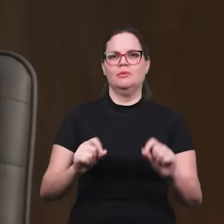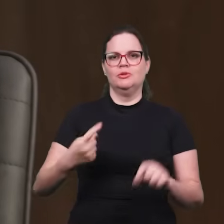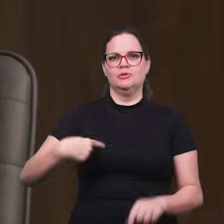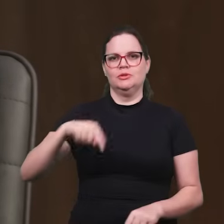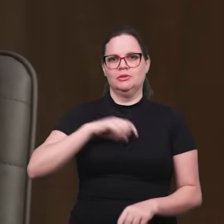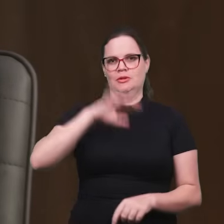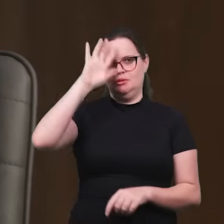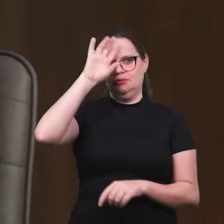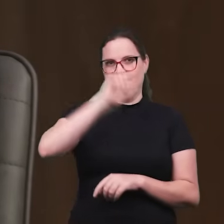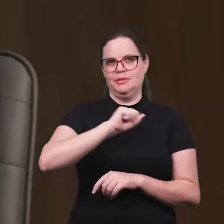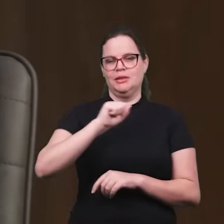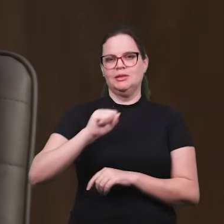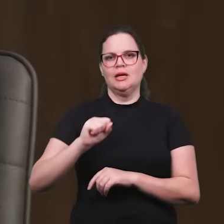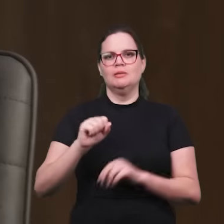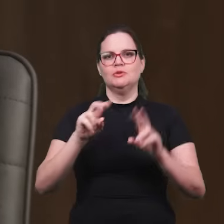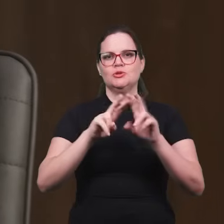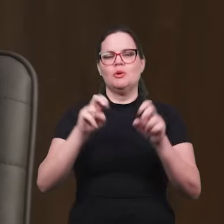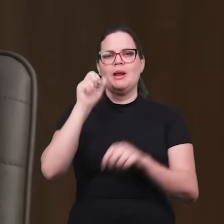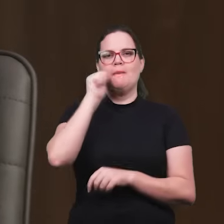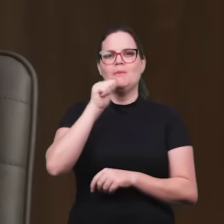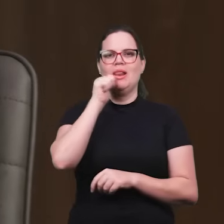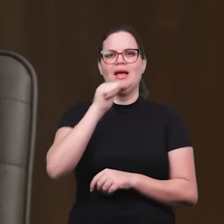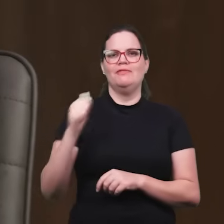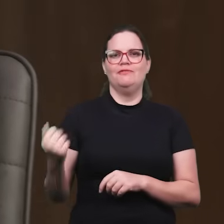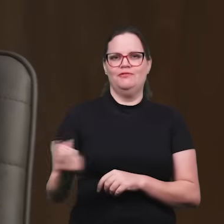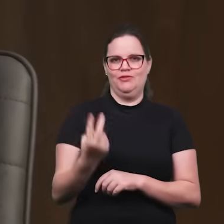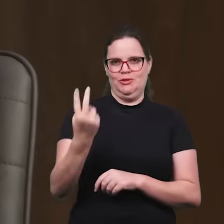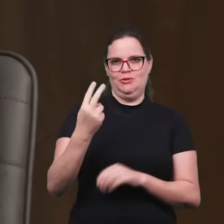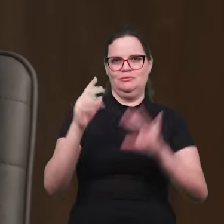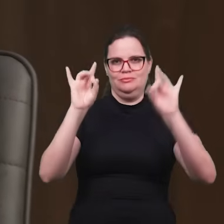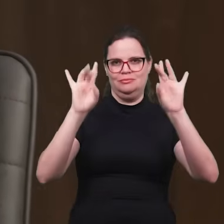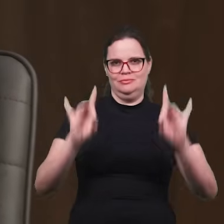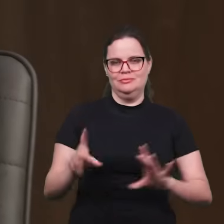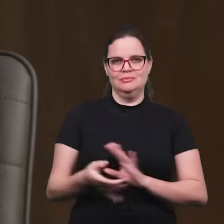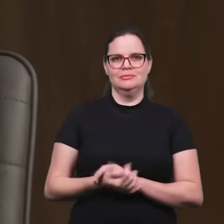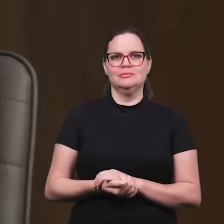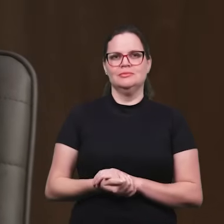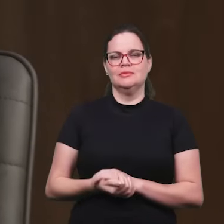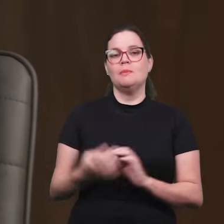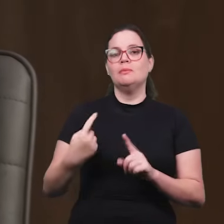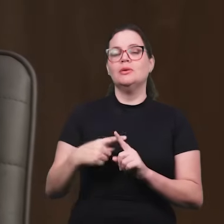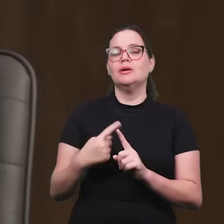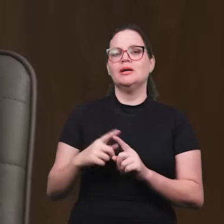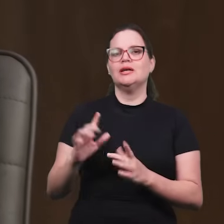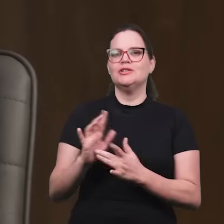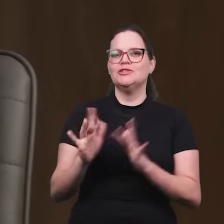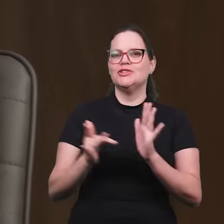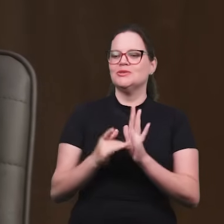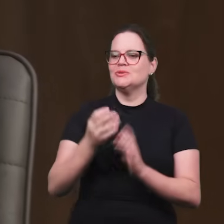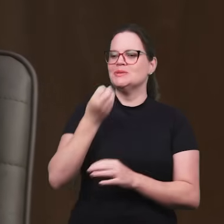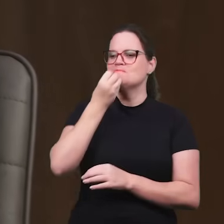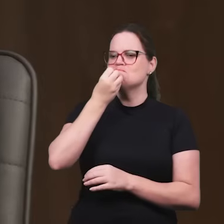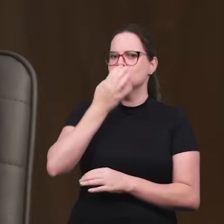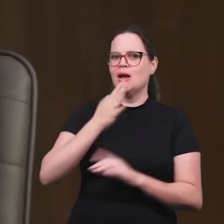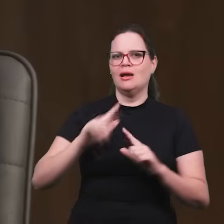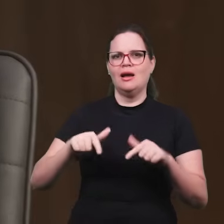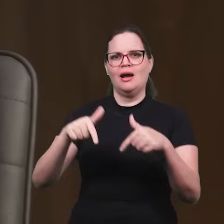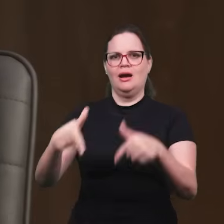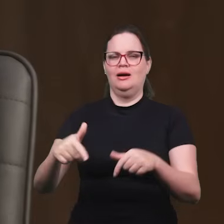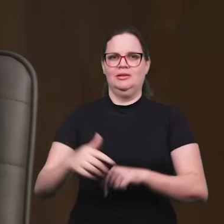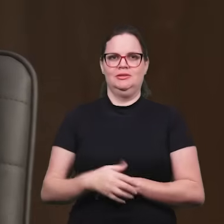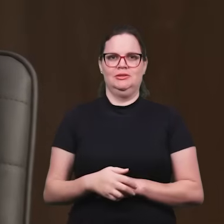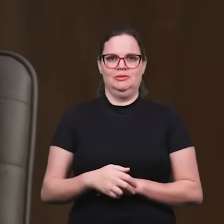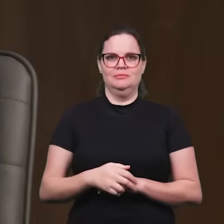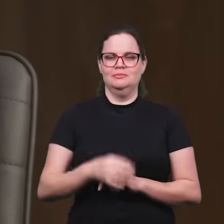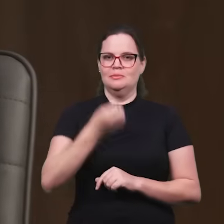até no programa da Mulher Virtuosa, né? Como o Senhor Jesus, ele faz bem. Nós aprendemos que a mulher virtuosa,